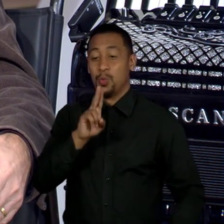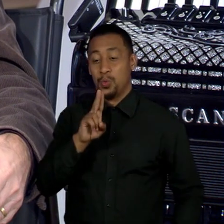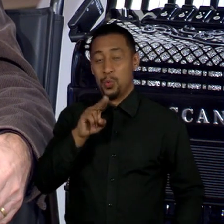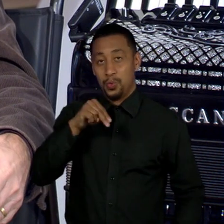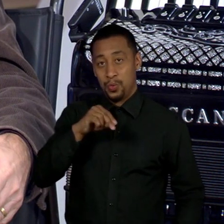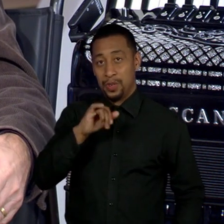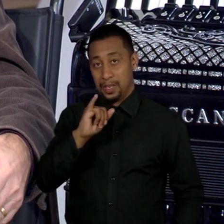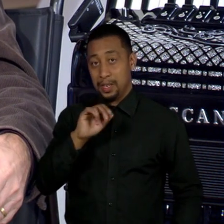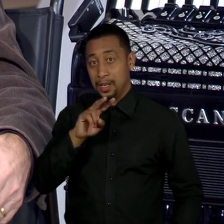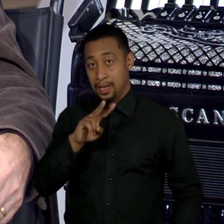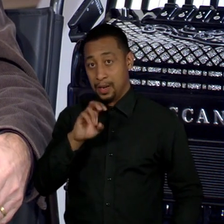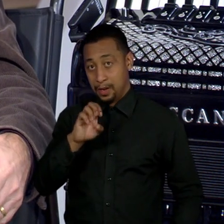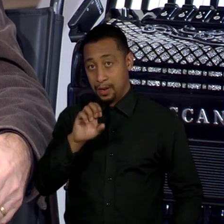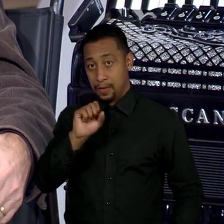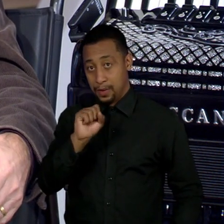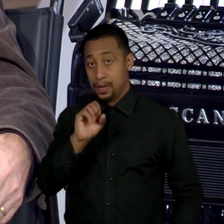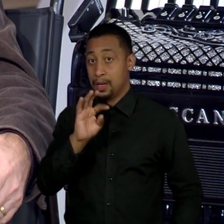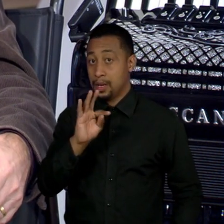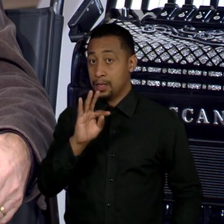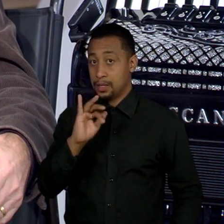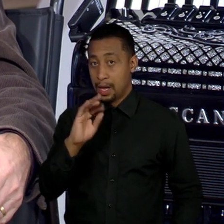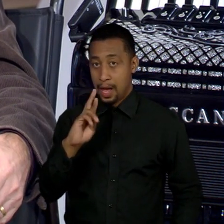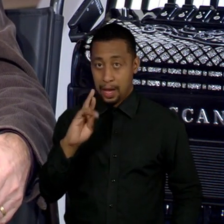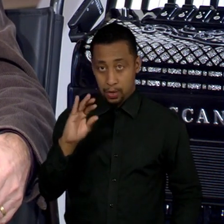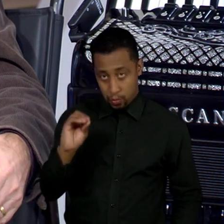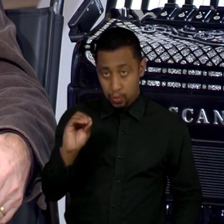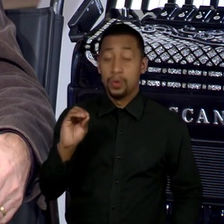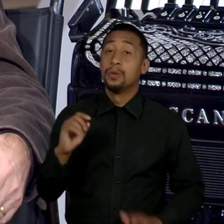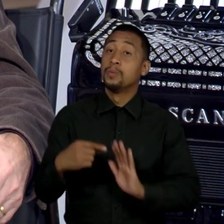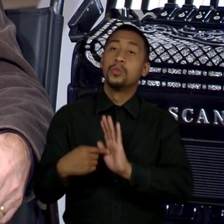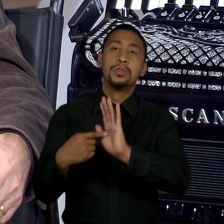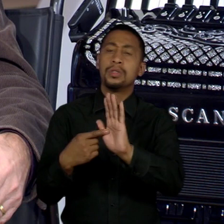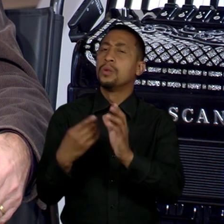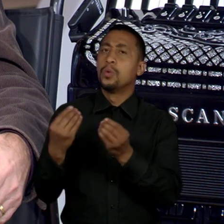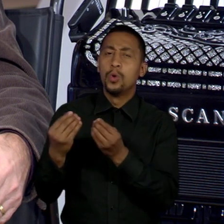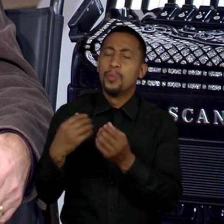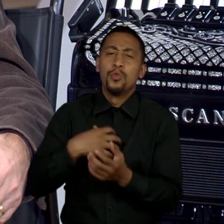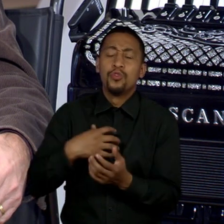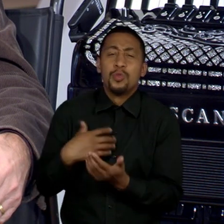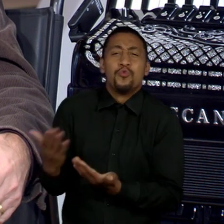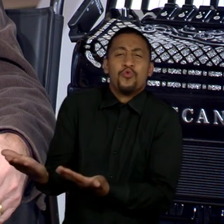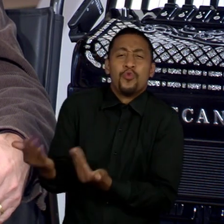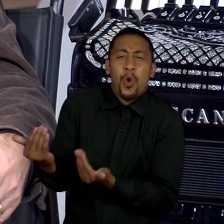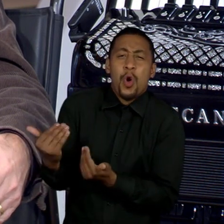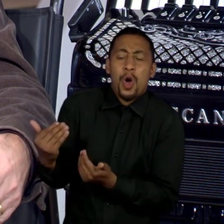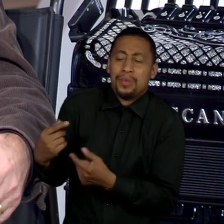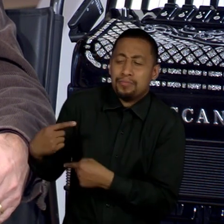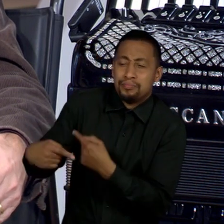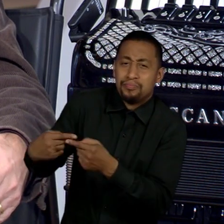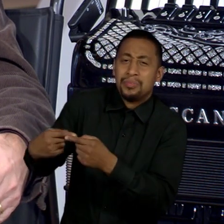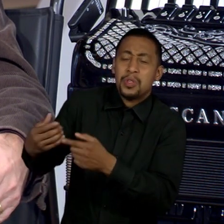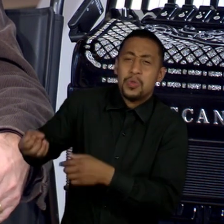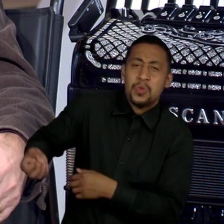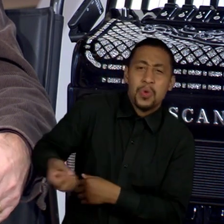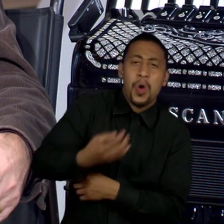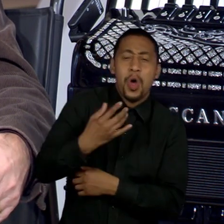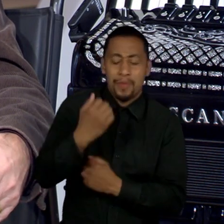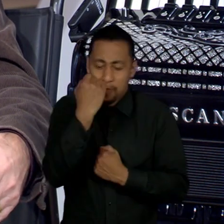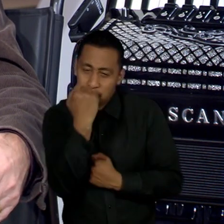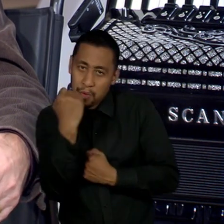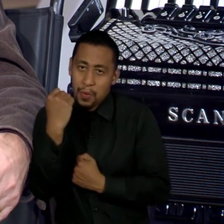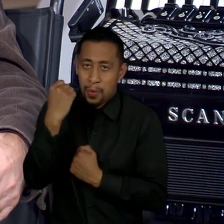que é uma denominação muito recente, falando historicamente. Porque na década de 70 já tinha pessoas que não